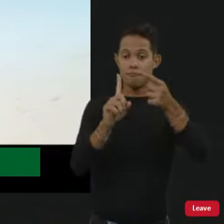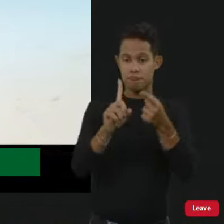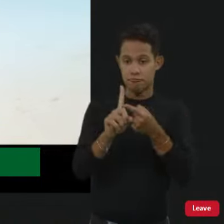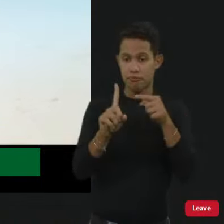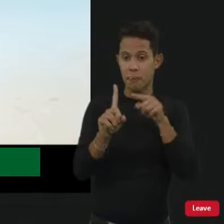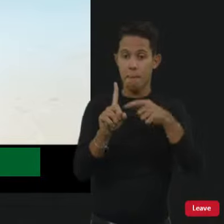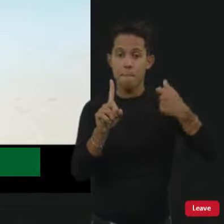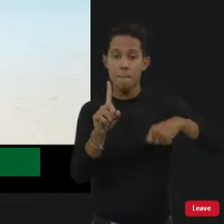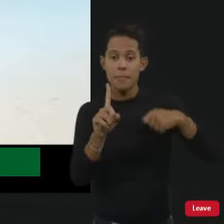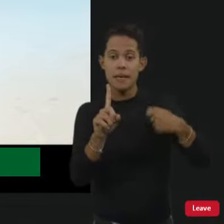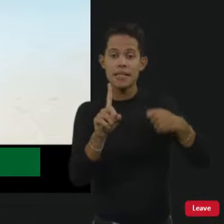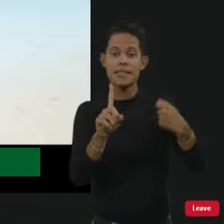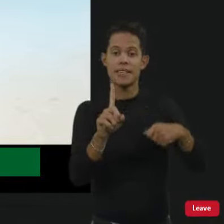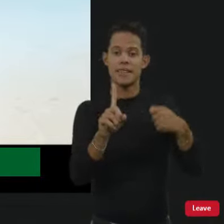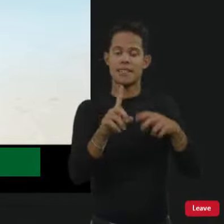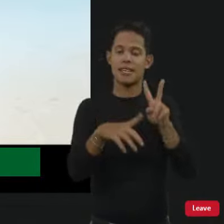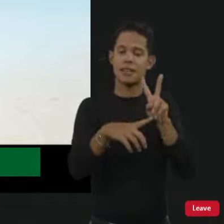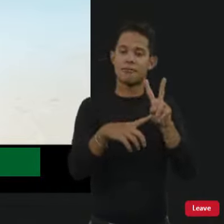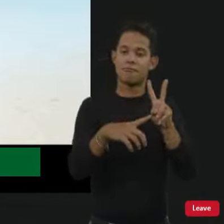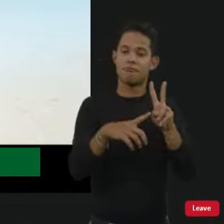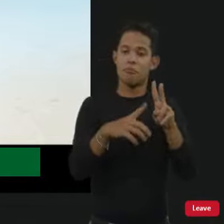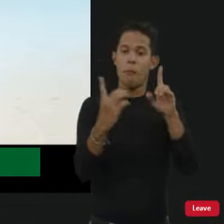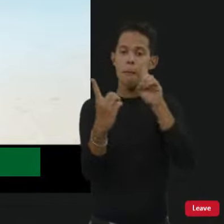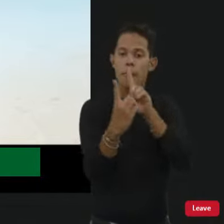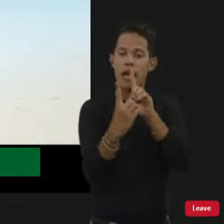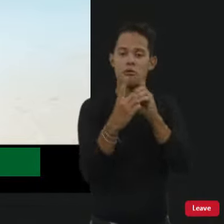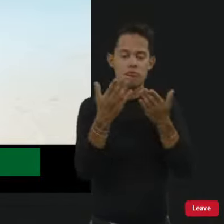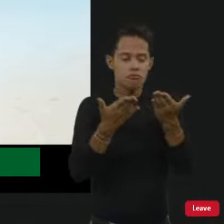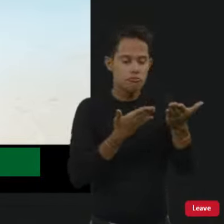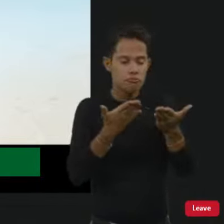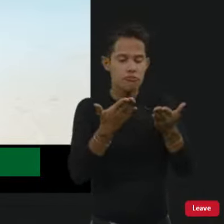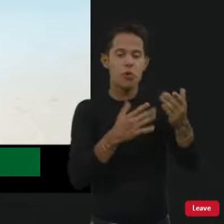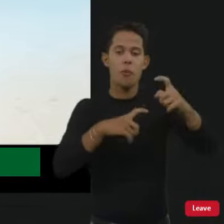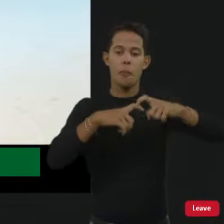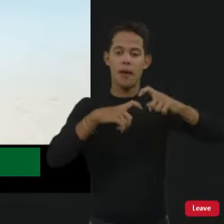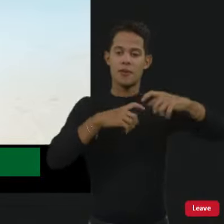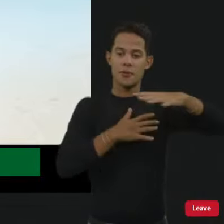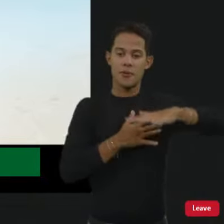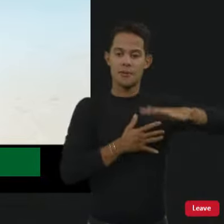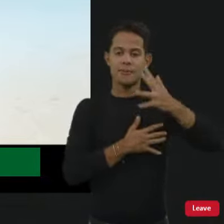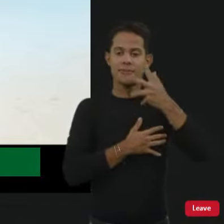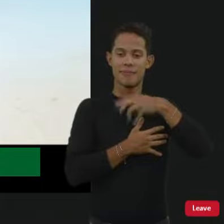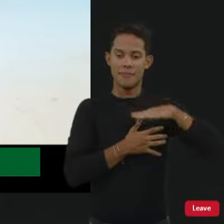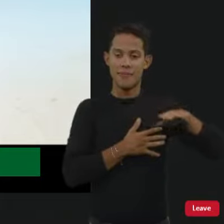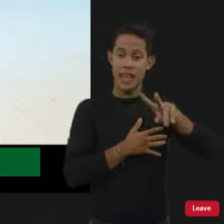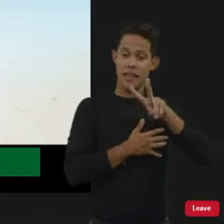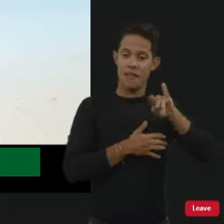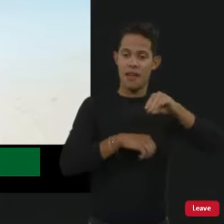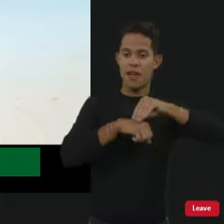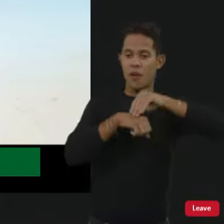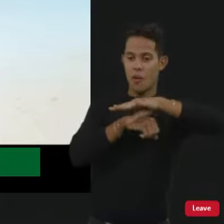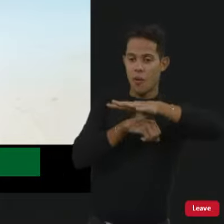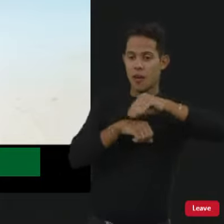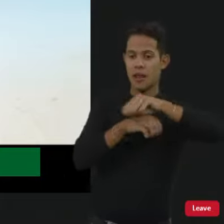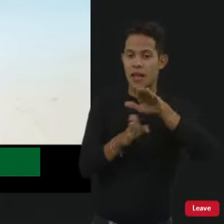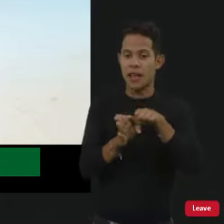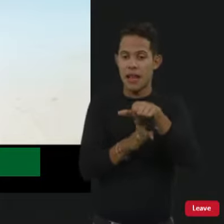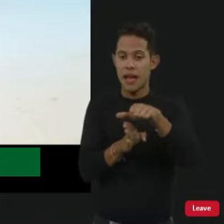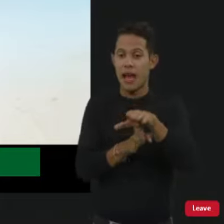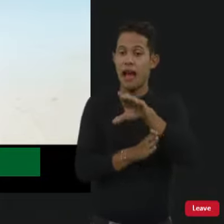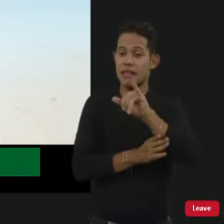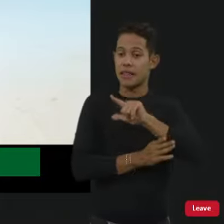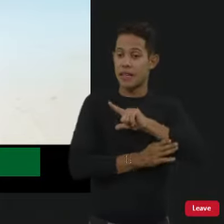para que ele possa fazer toda uma orientação e, quiçá, orientá-las quando você tem uma patologia que possa